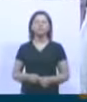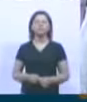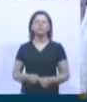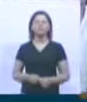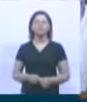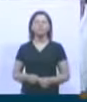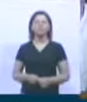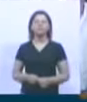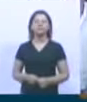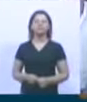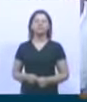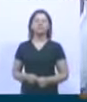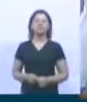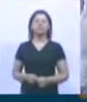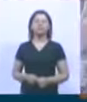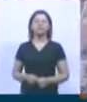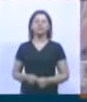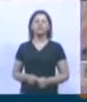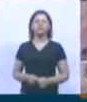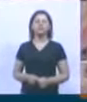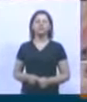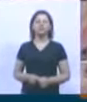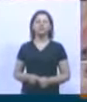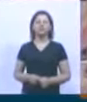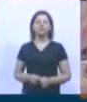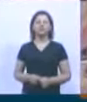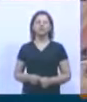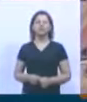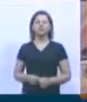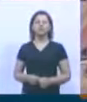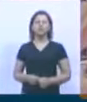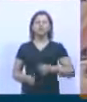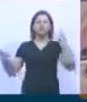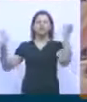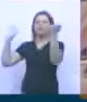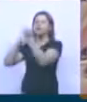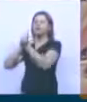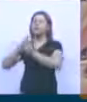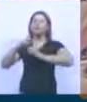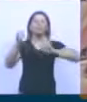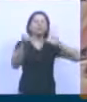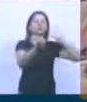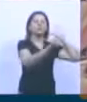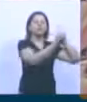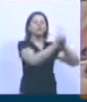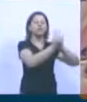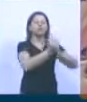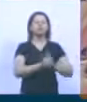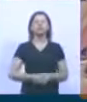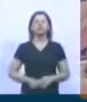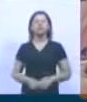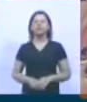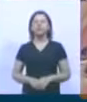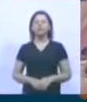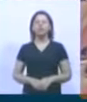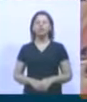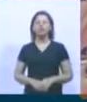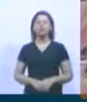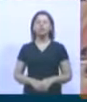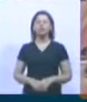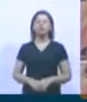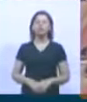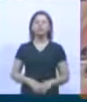Ele, na sua imagem, pregado na cruz. Mas na verdade Jesus está no